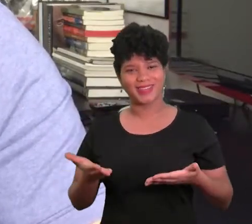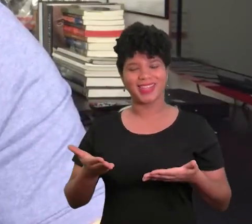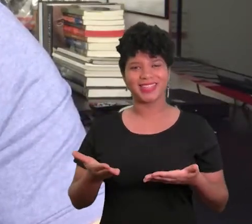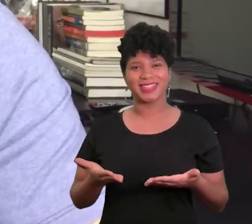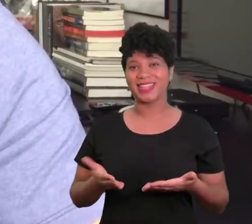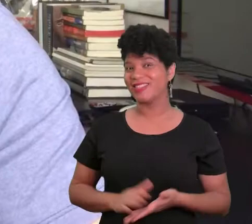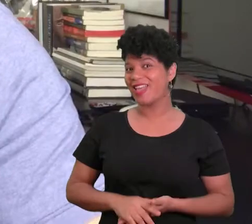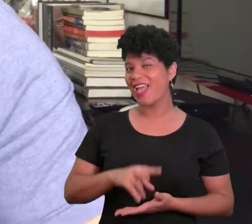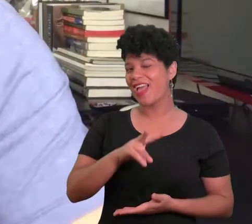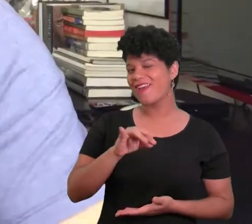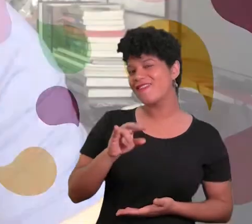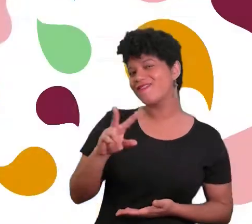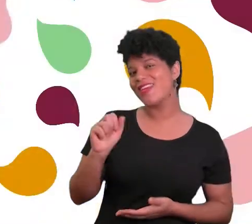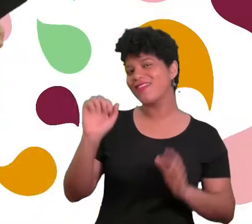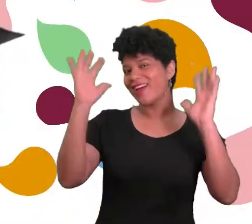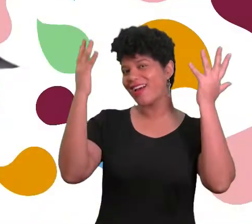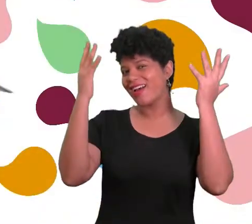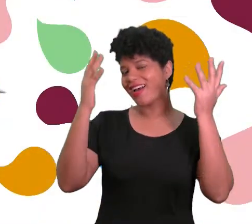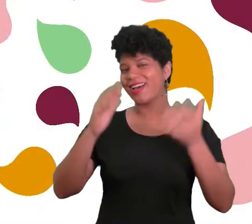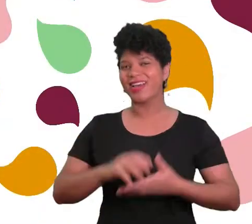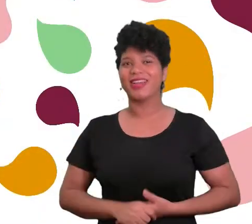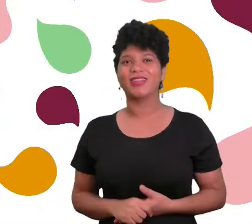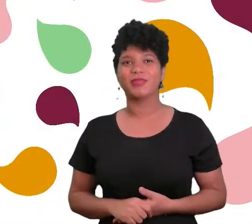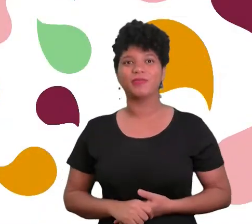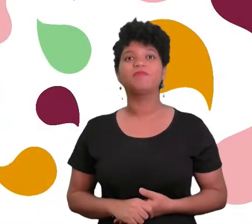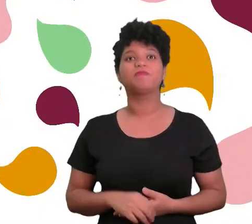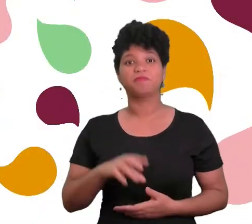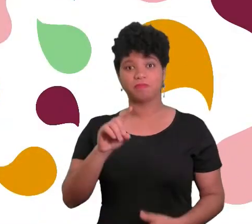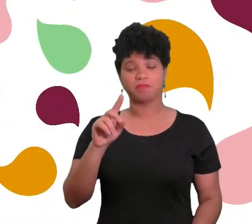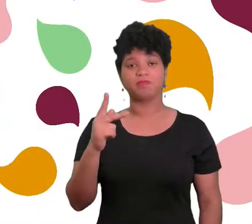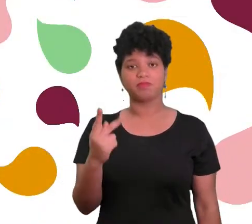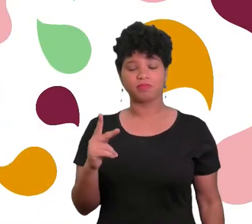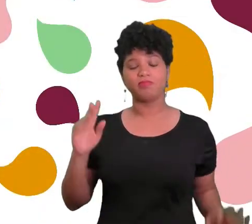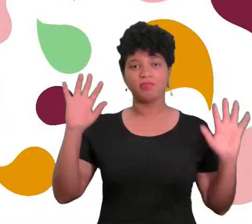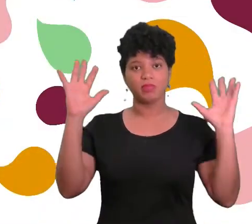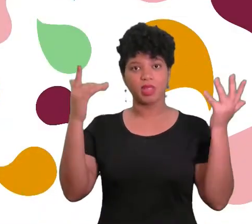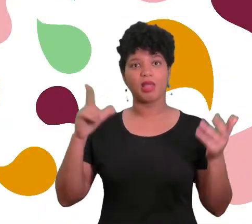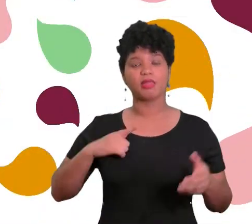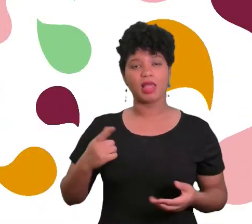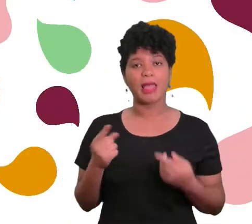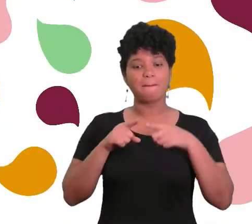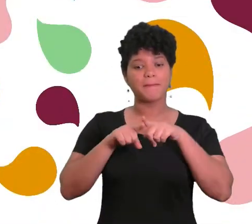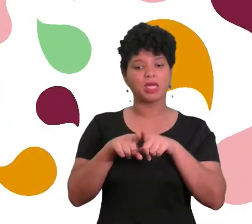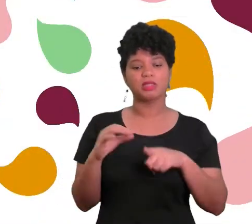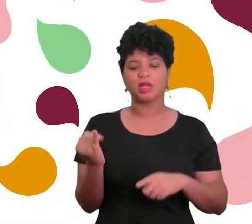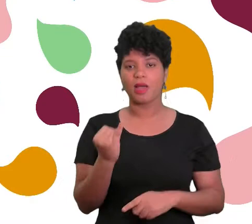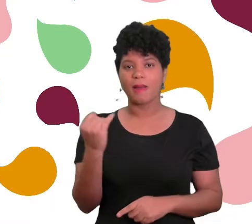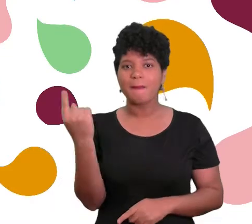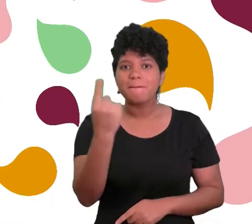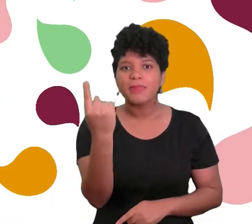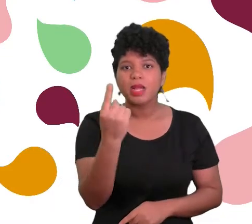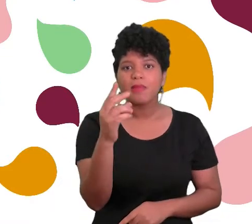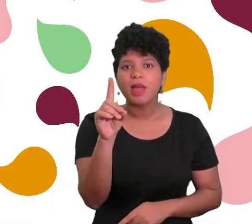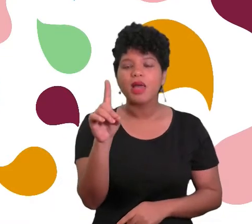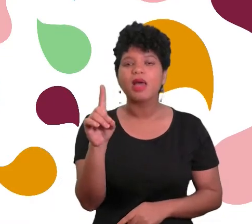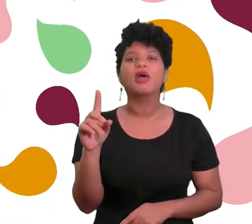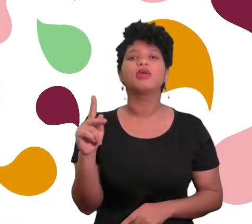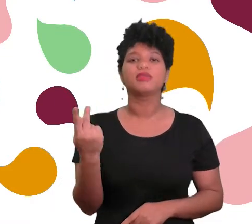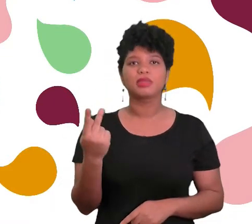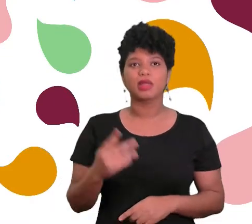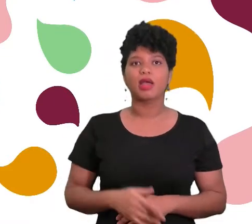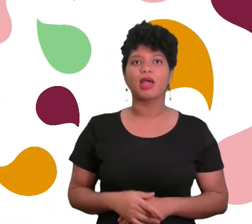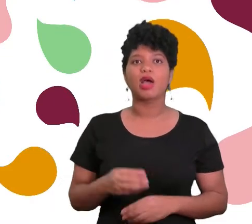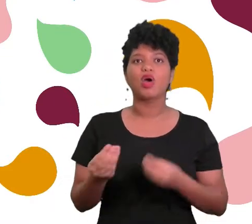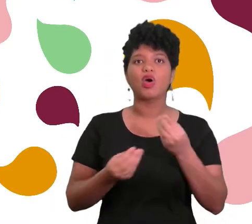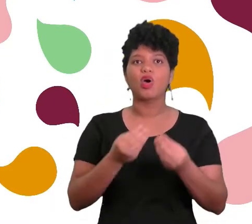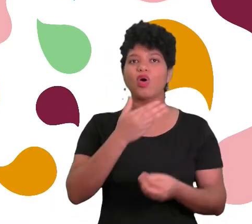viva o DH Fest! E o DH Fest contou com parcerias importantes nessa sua primeira edição, como os